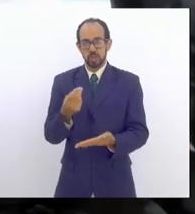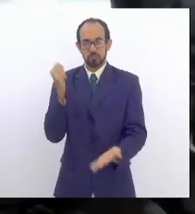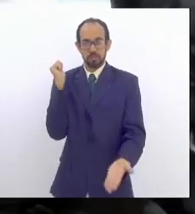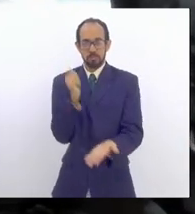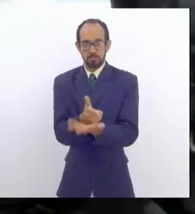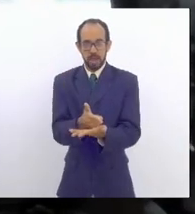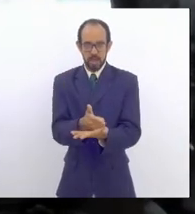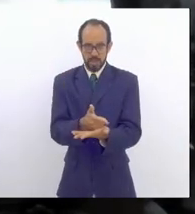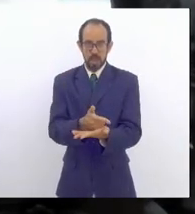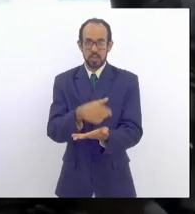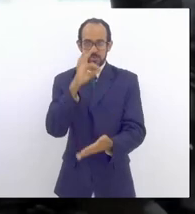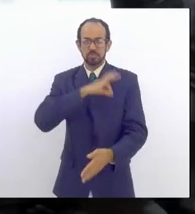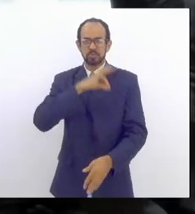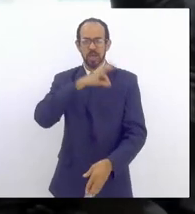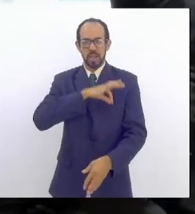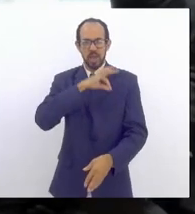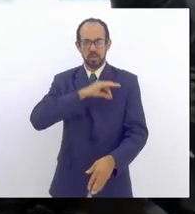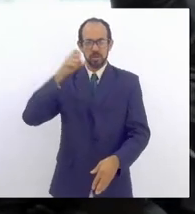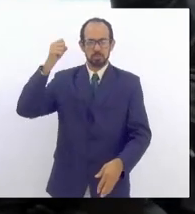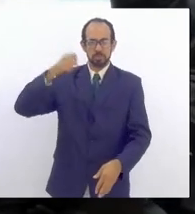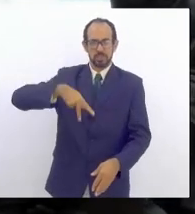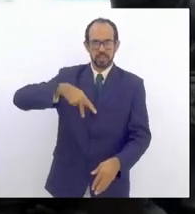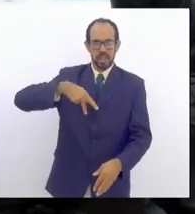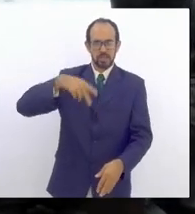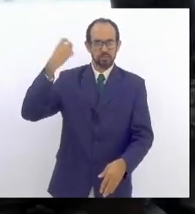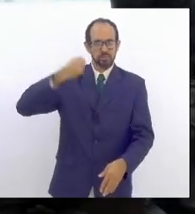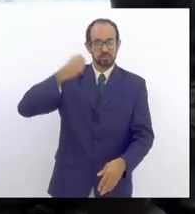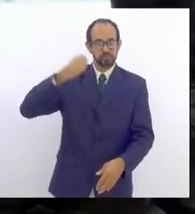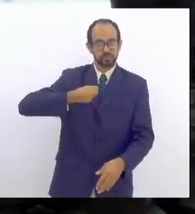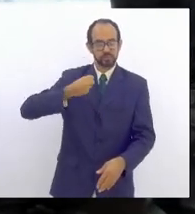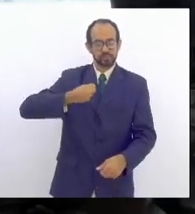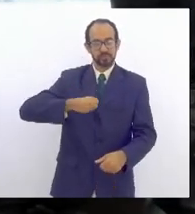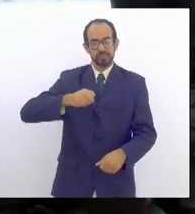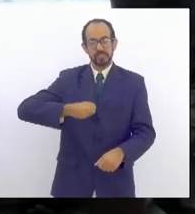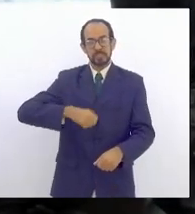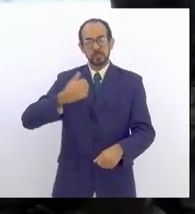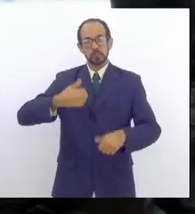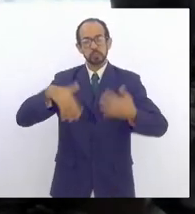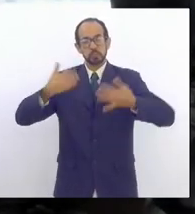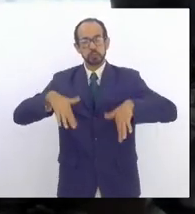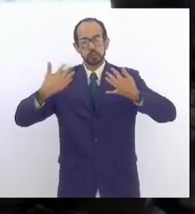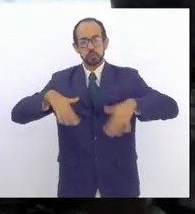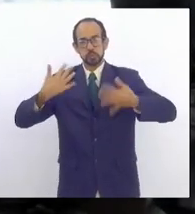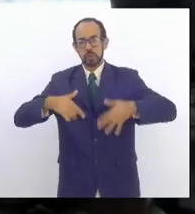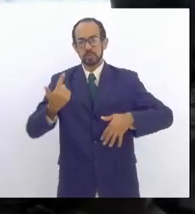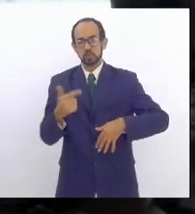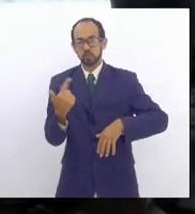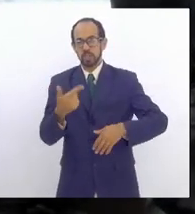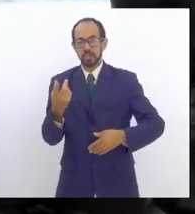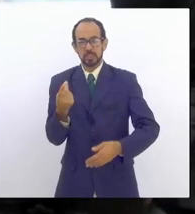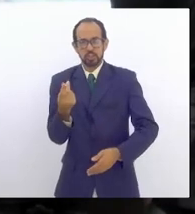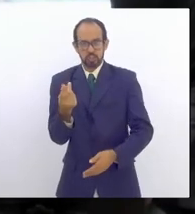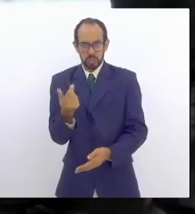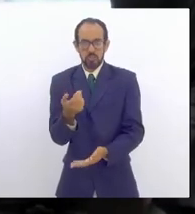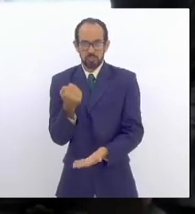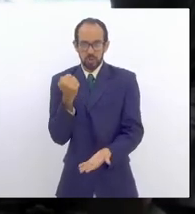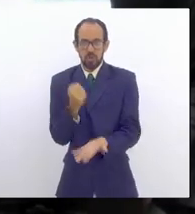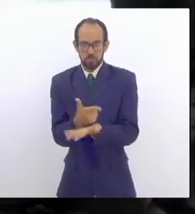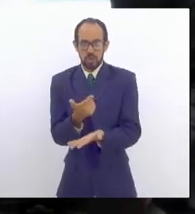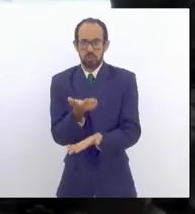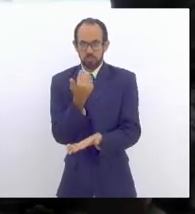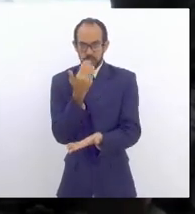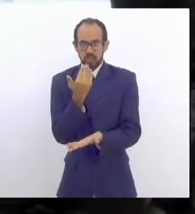com aposentados e pensionistas passando necessidades, sem recursos até mesmo para colocar